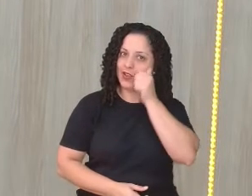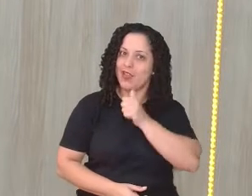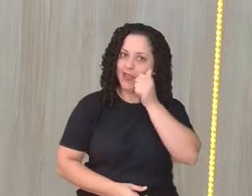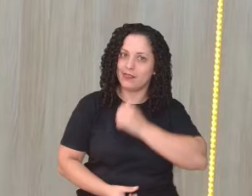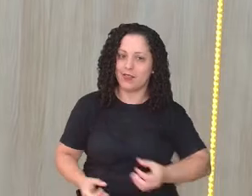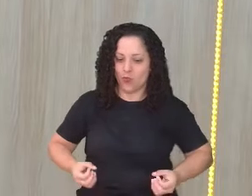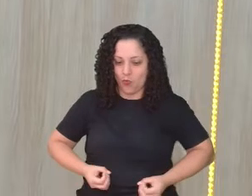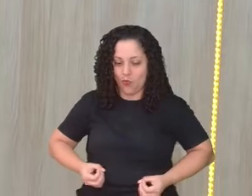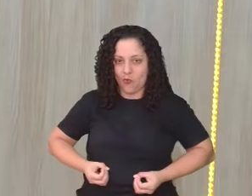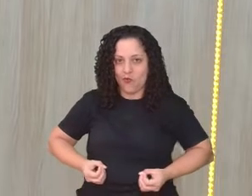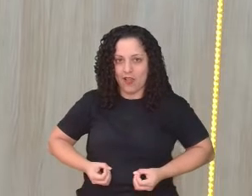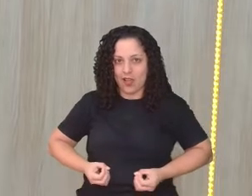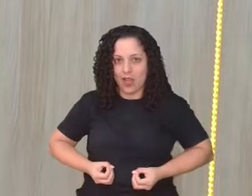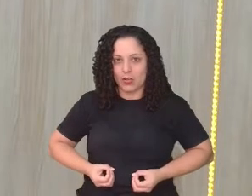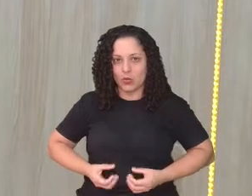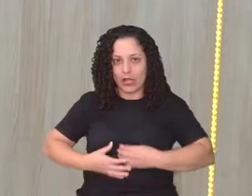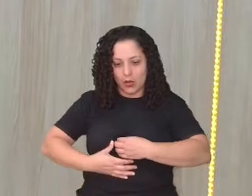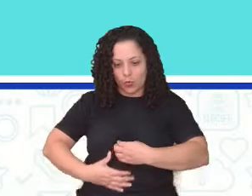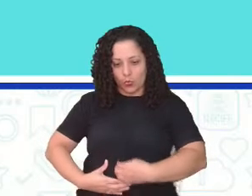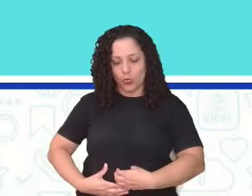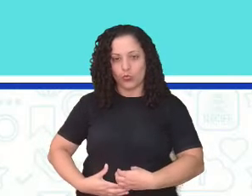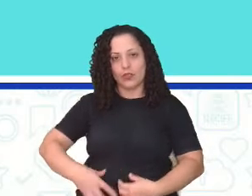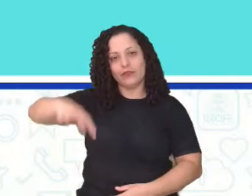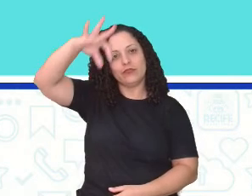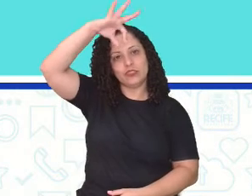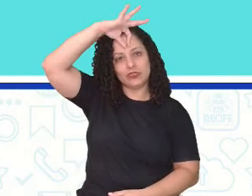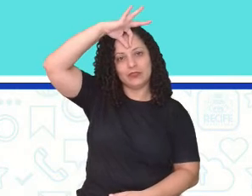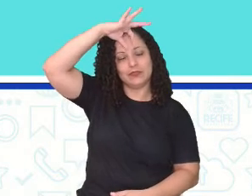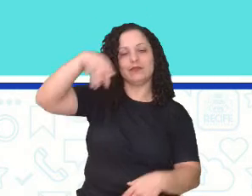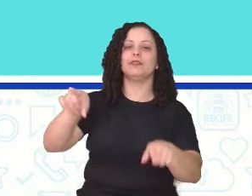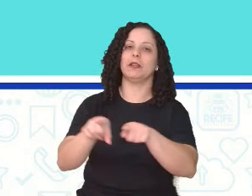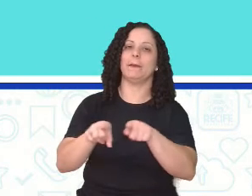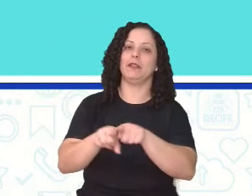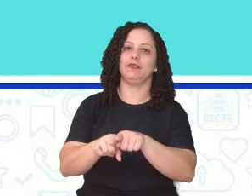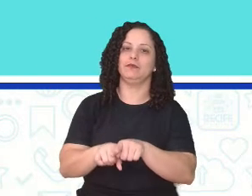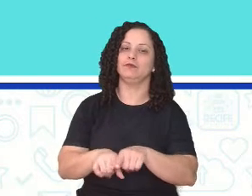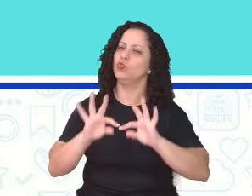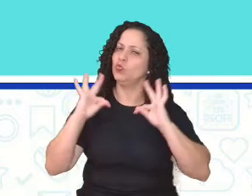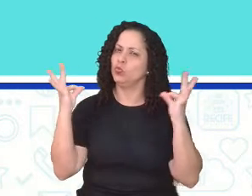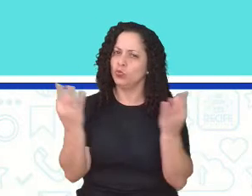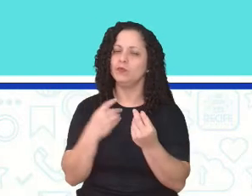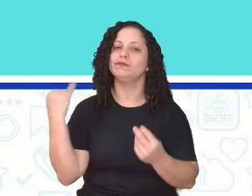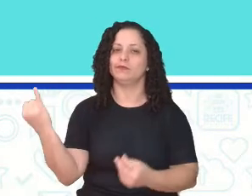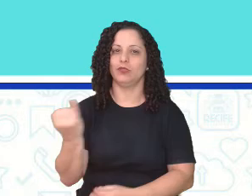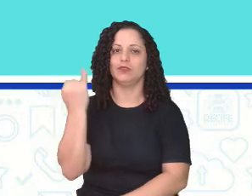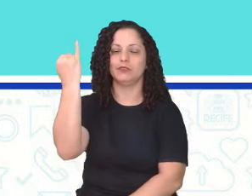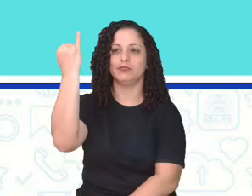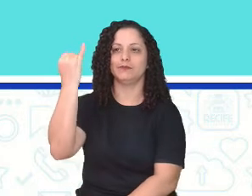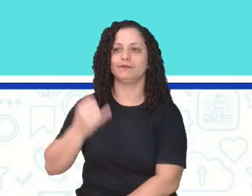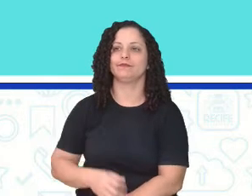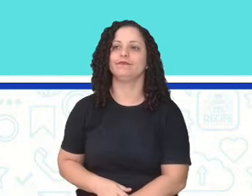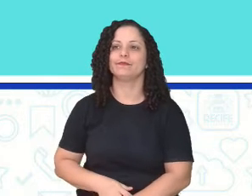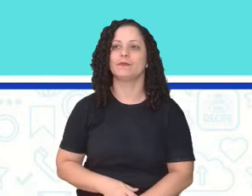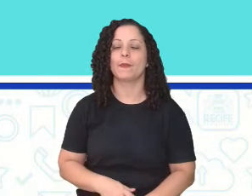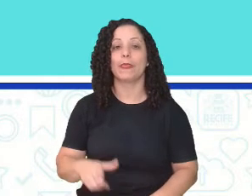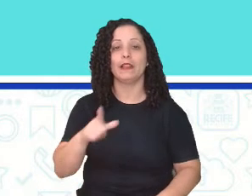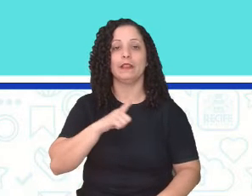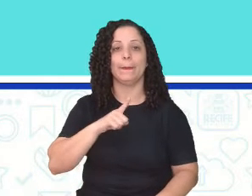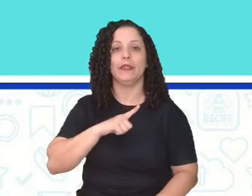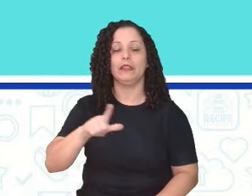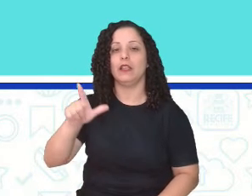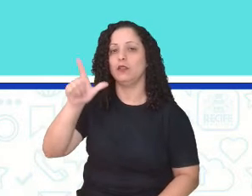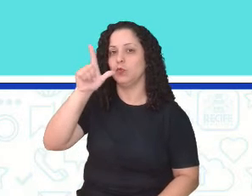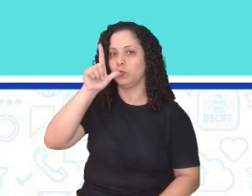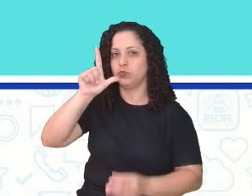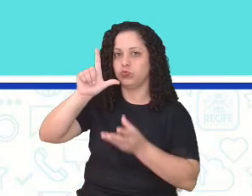da mulher. Né? A vagina é todo um conjunto. Né? E aqui temos também a bolsa escrotal,